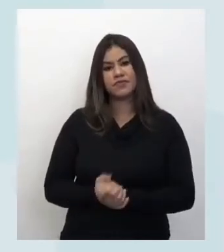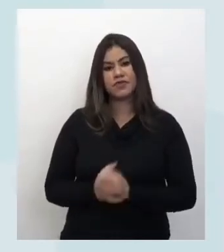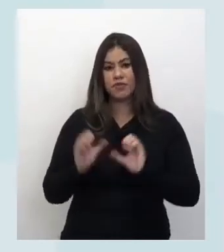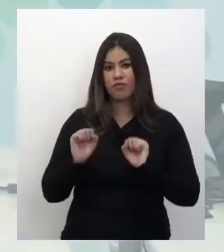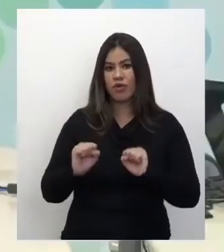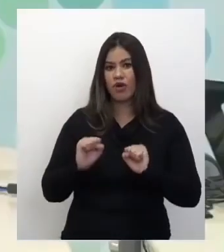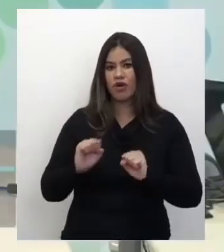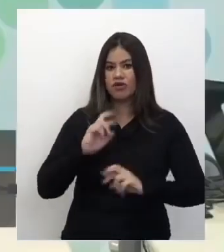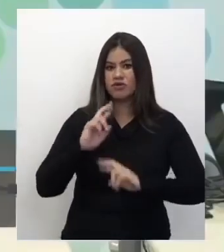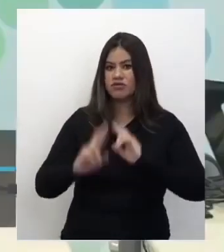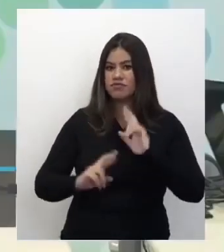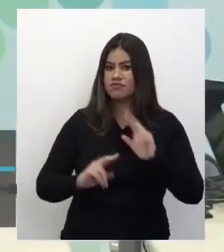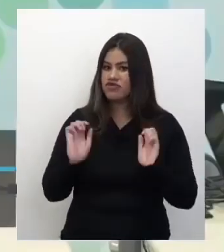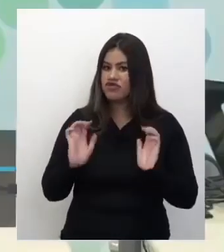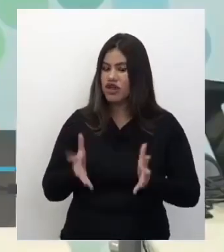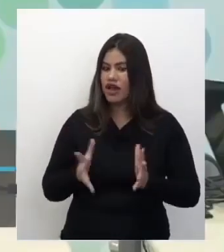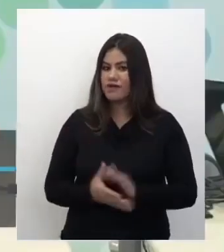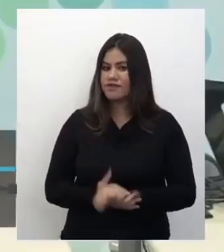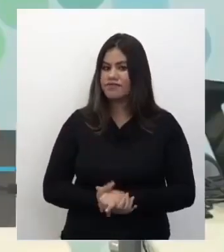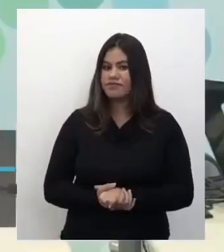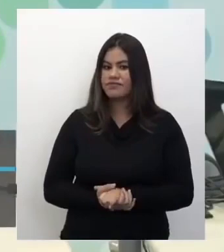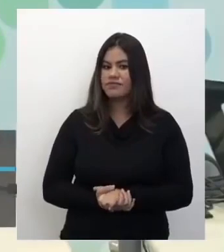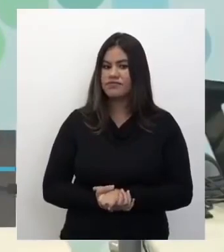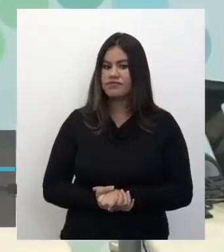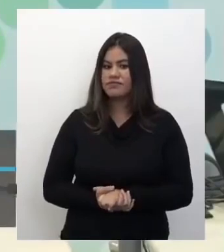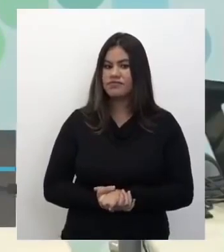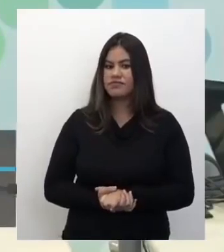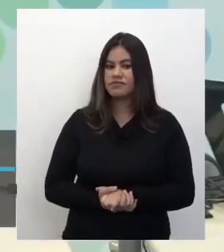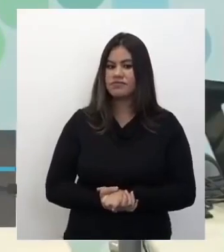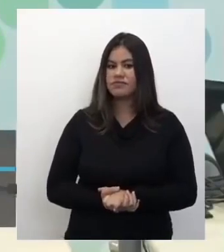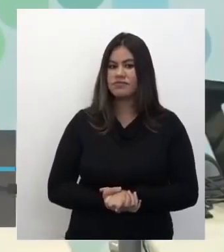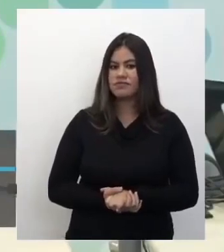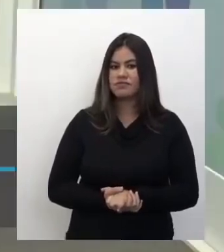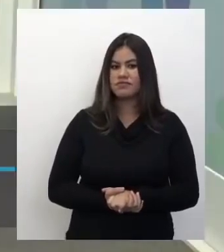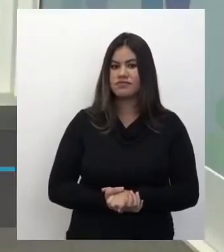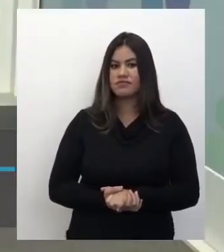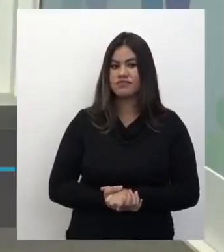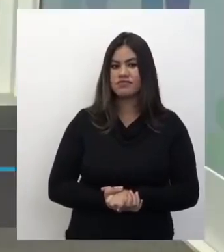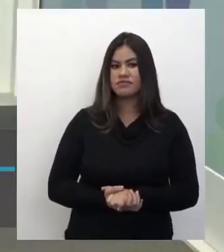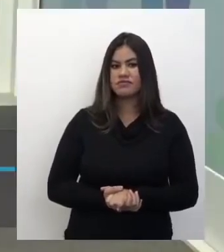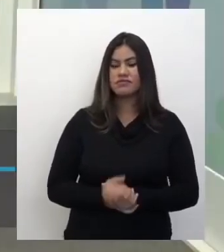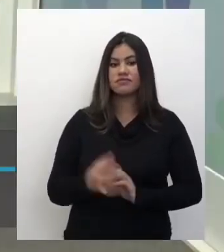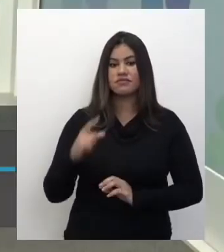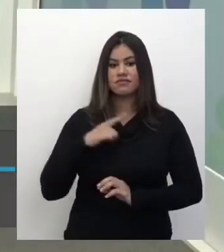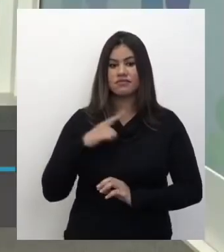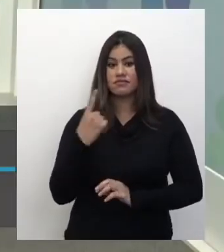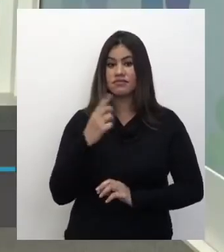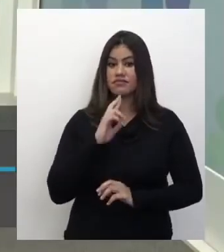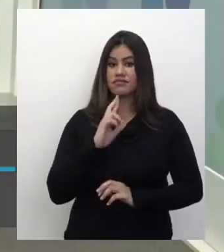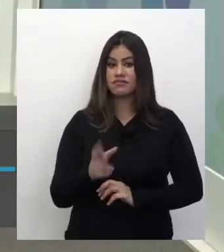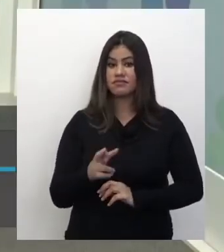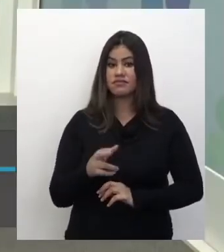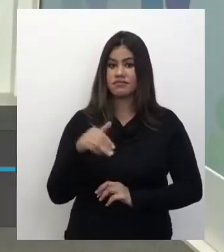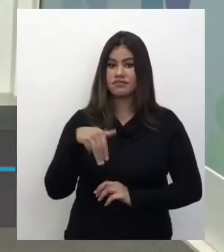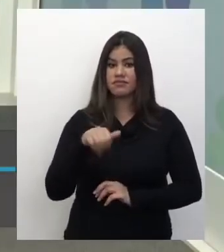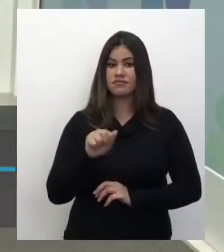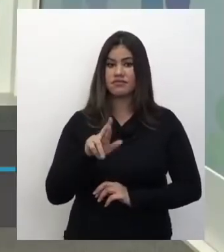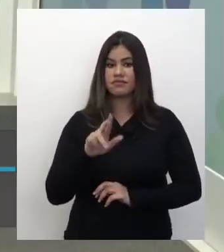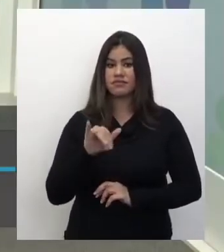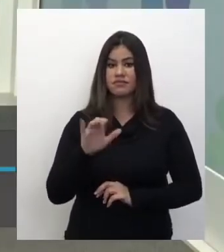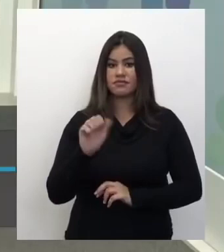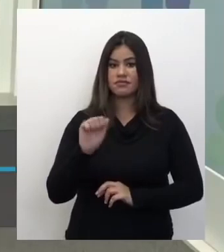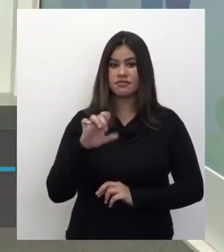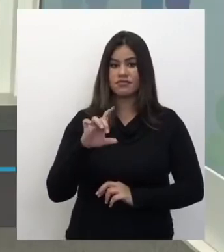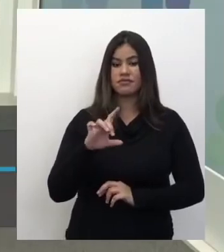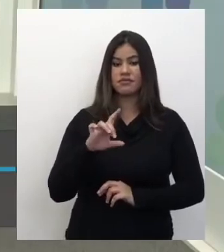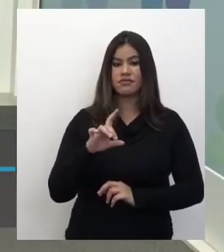dar a devolutiva, professora? Como nós estamos? Olha, eu tenho uma resposta aqui. A Maria Eduarda, ela falou